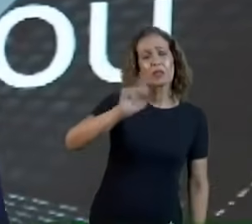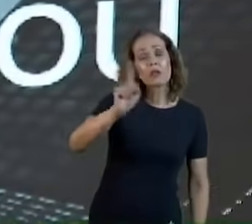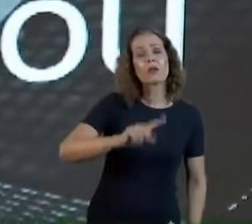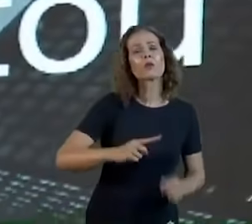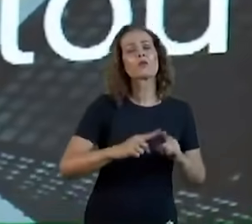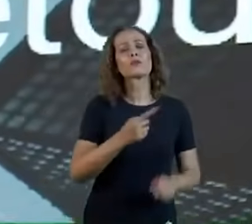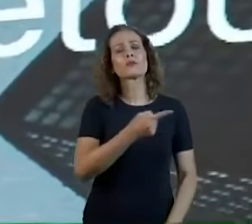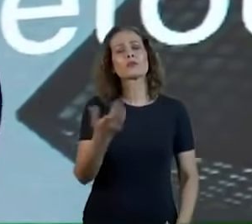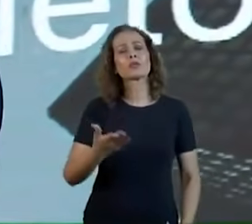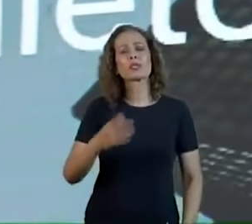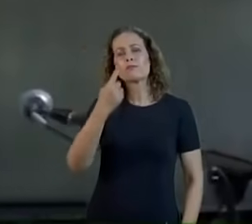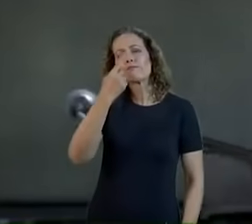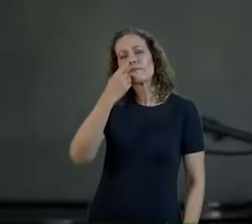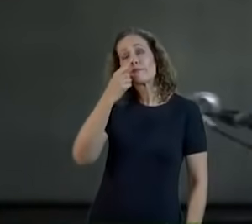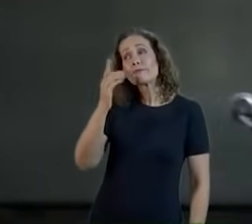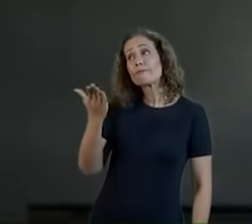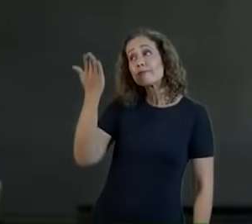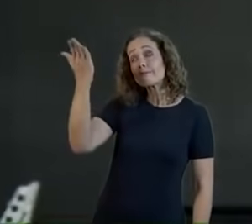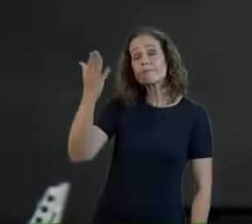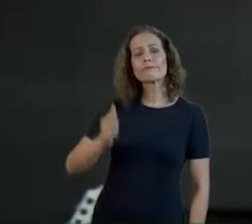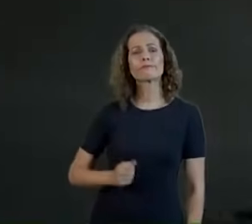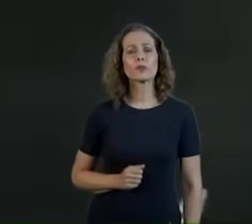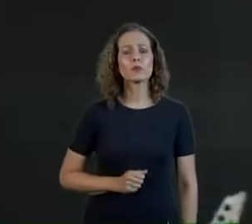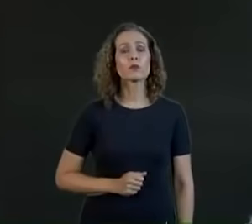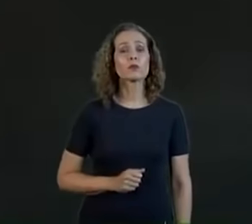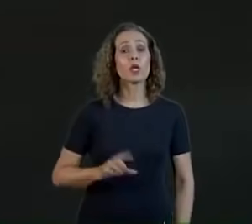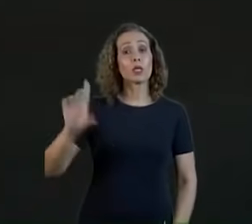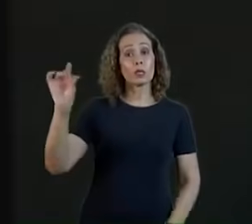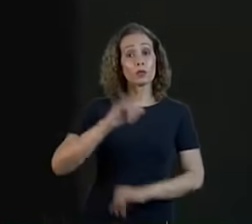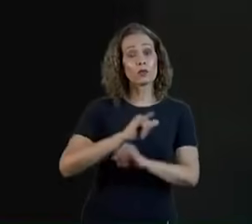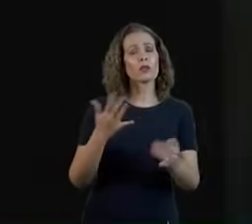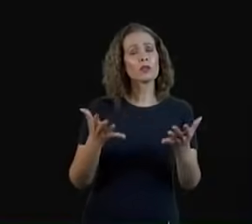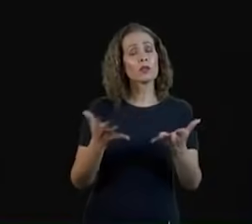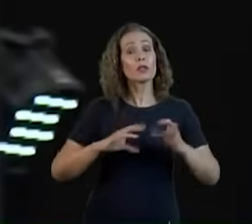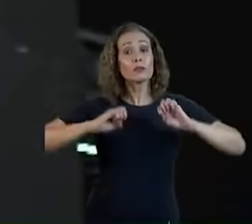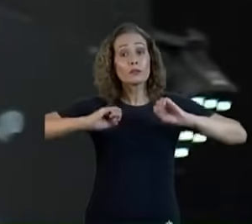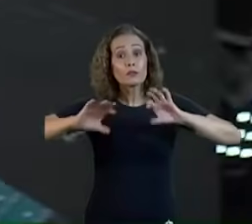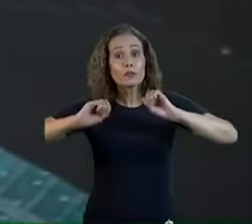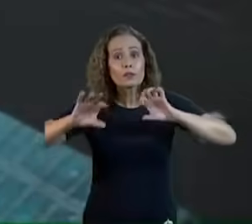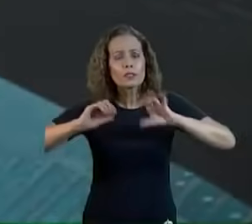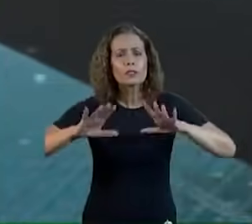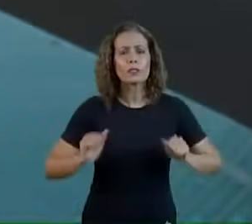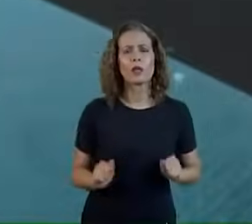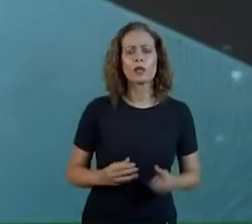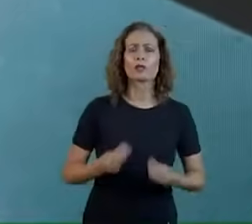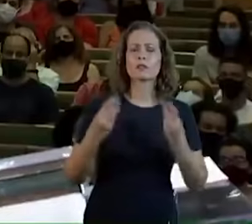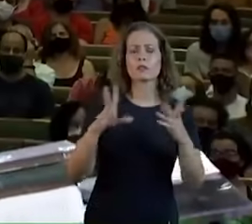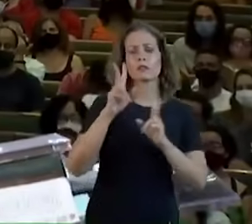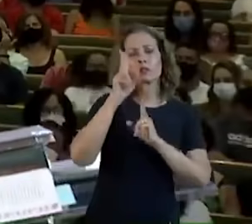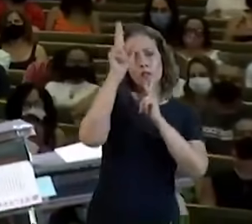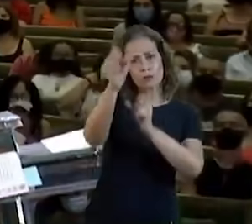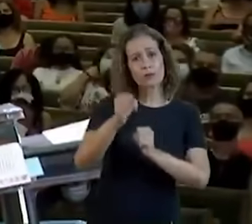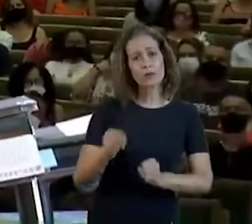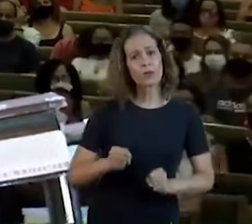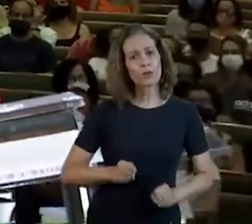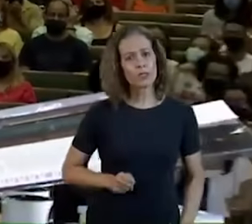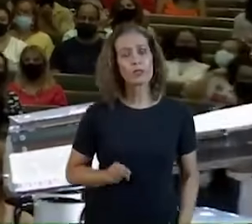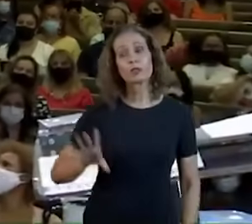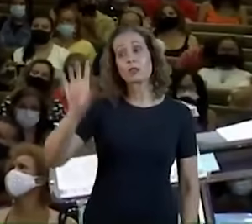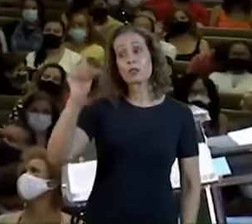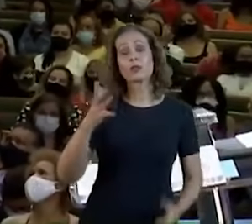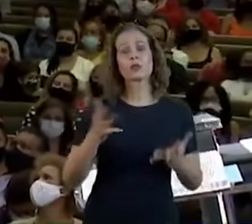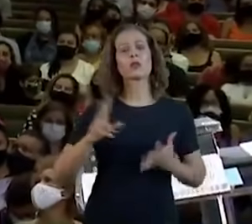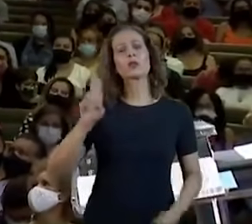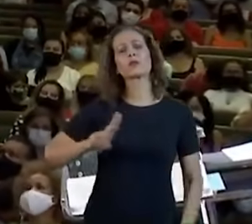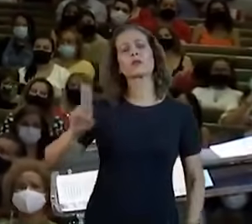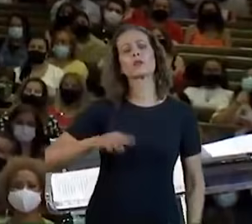de mim. Eu quero te ensinar lições e eu quero te fortalecer. E eu vou falar mais, Deus quer usar você como